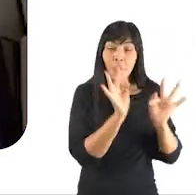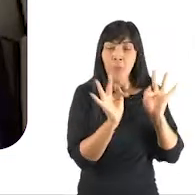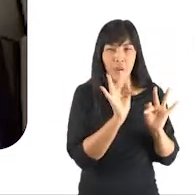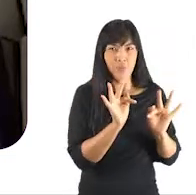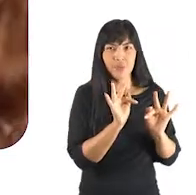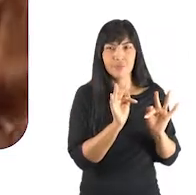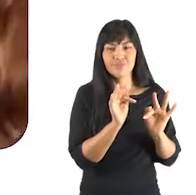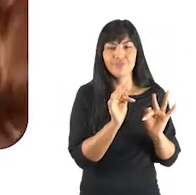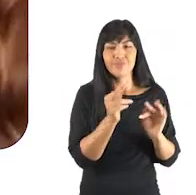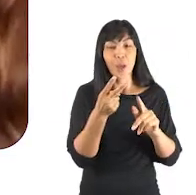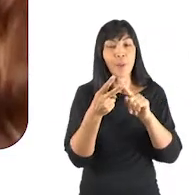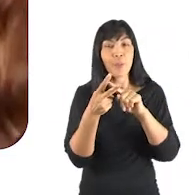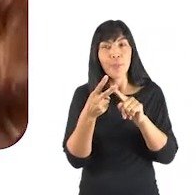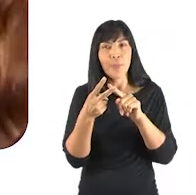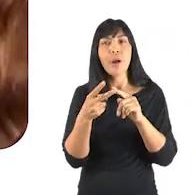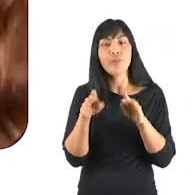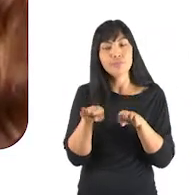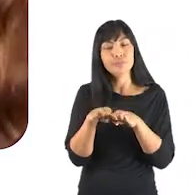em si.